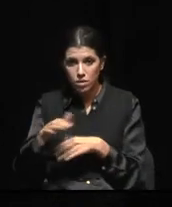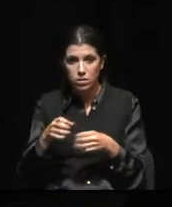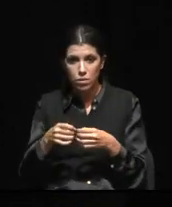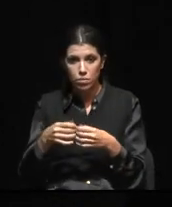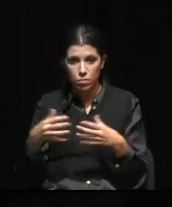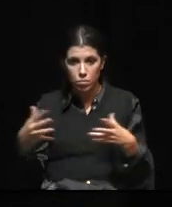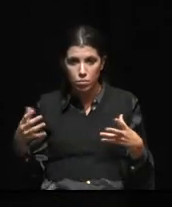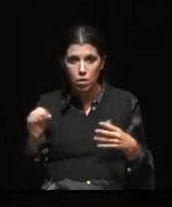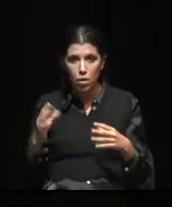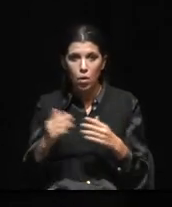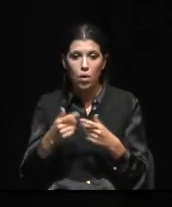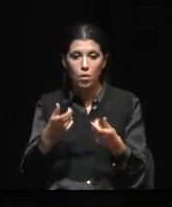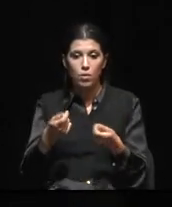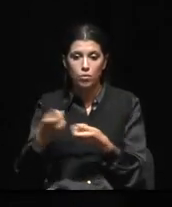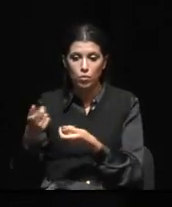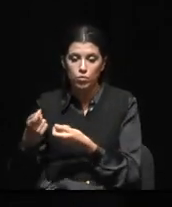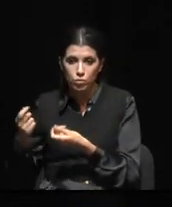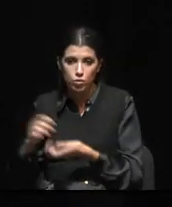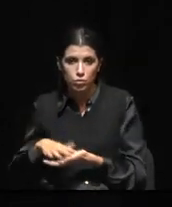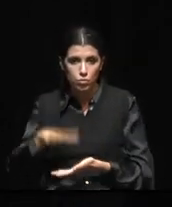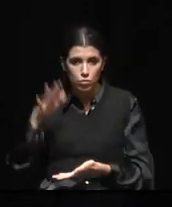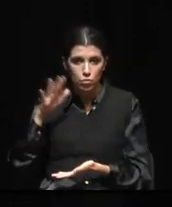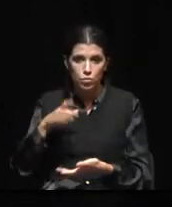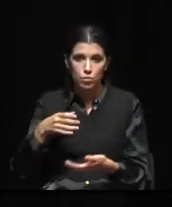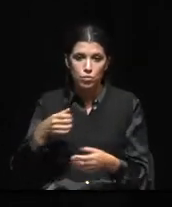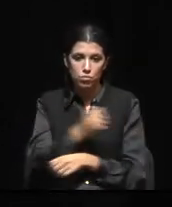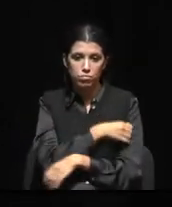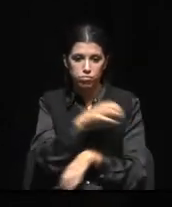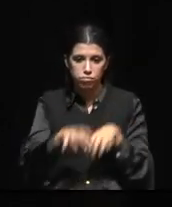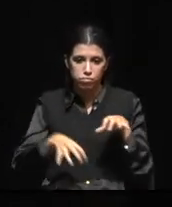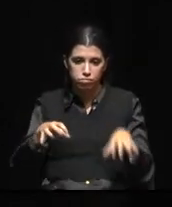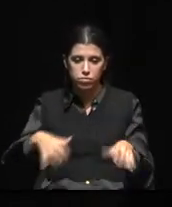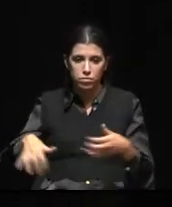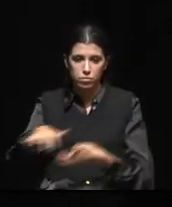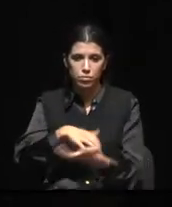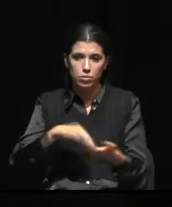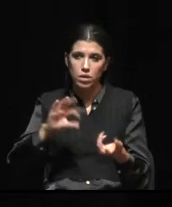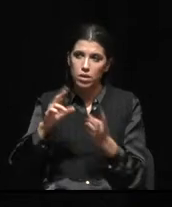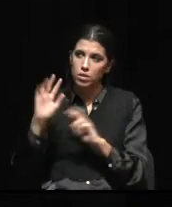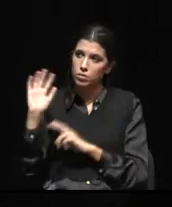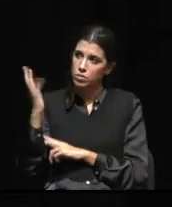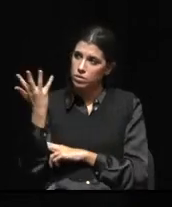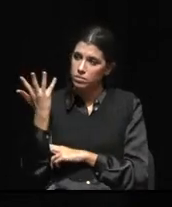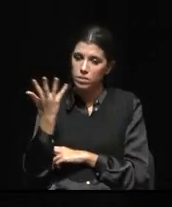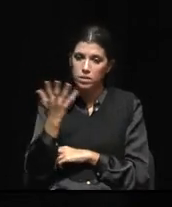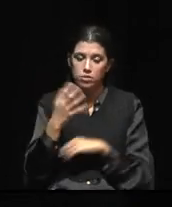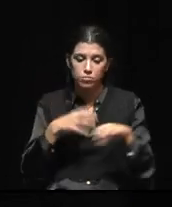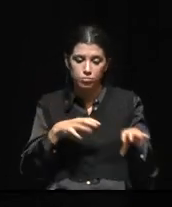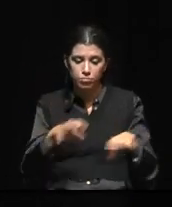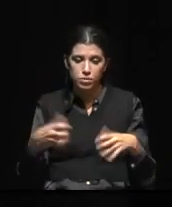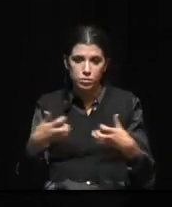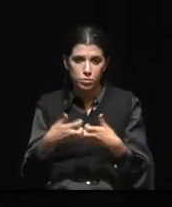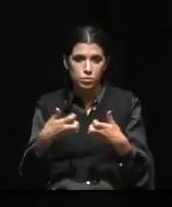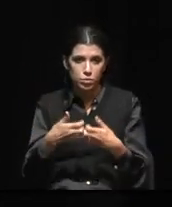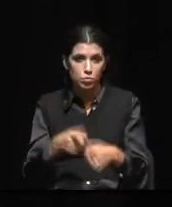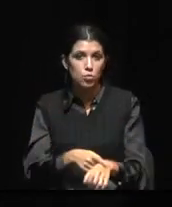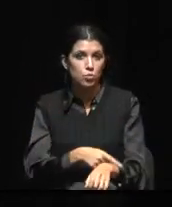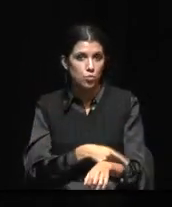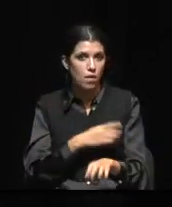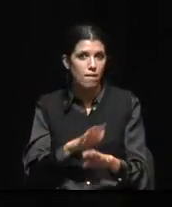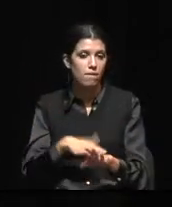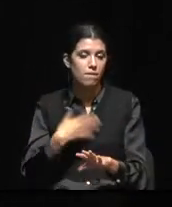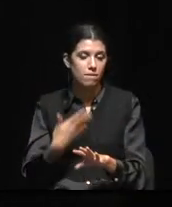aumento dos níveis de consumo à urbanização desenfreada e aos efeitos as alterações climáticas estes foces de tensão se venham a